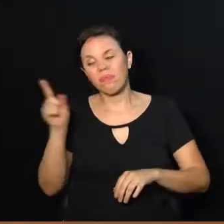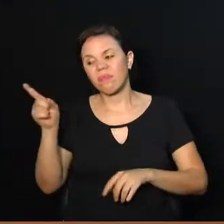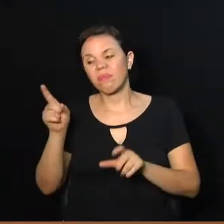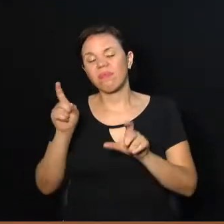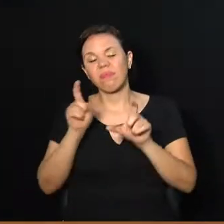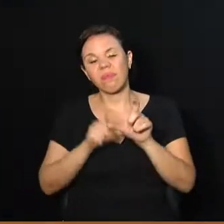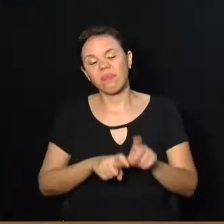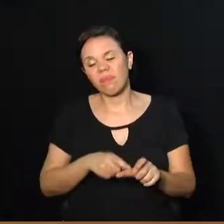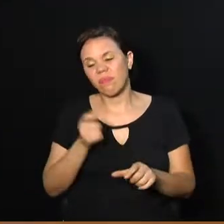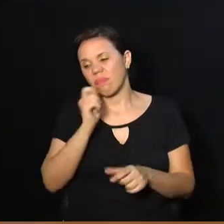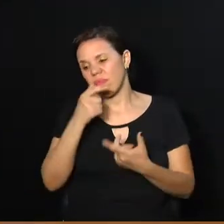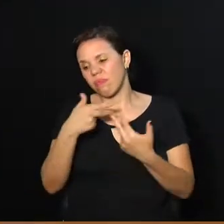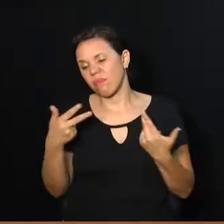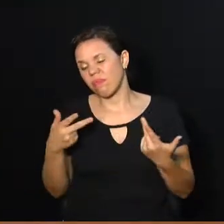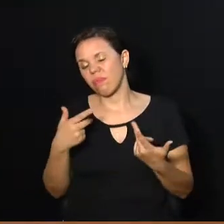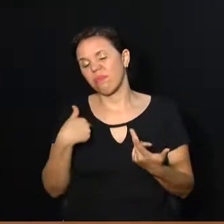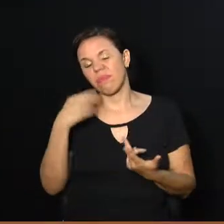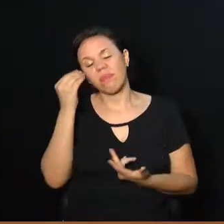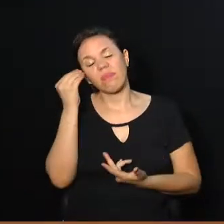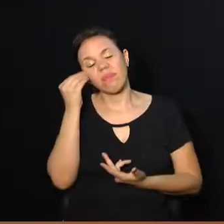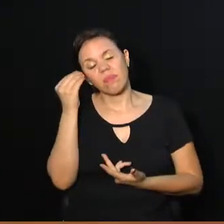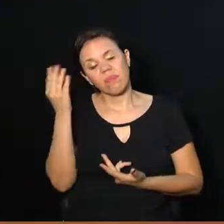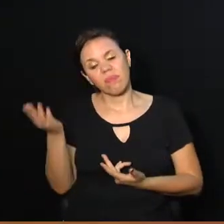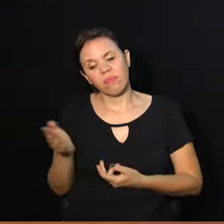que está tentando, pelo menos,